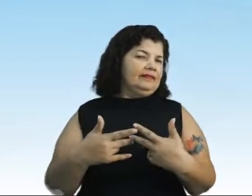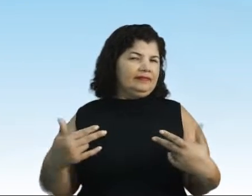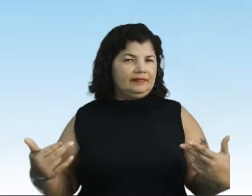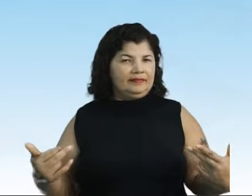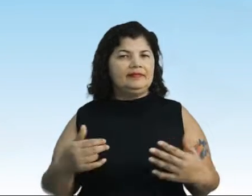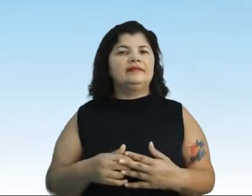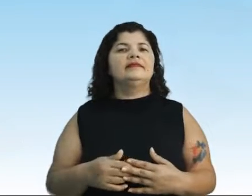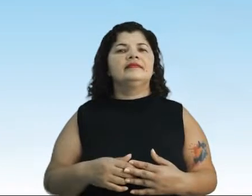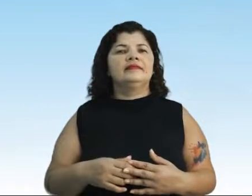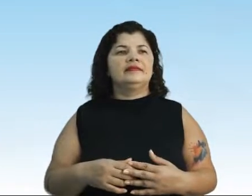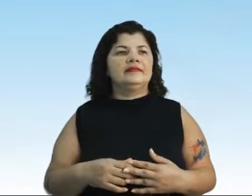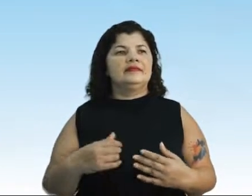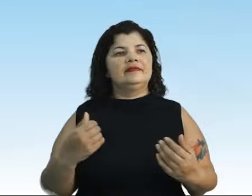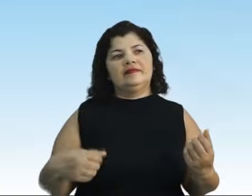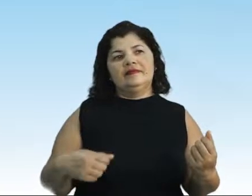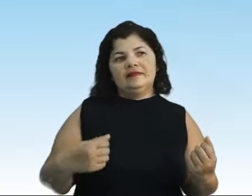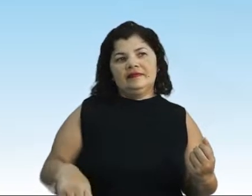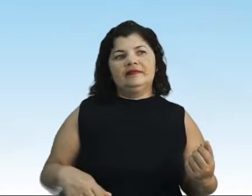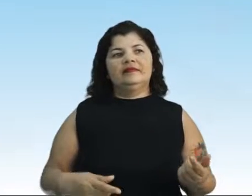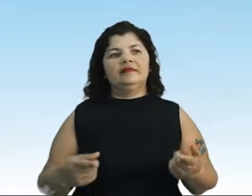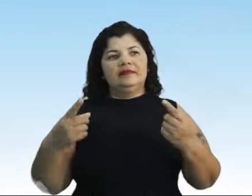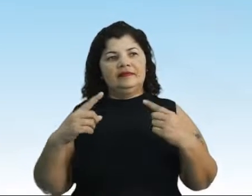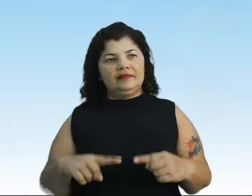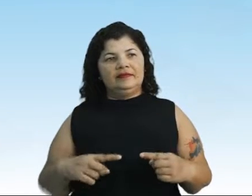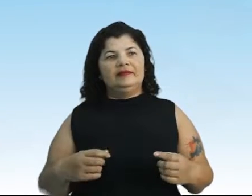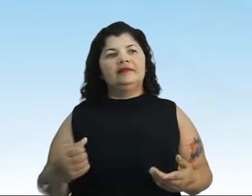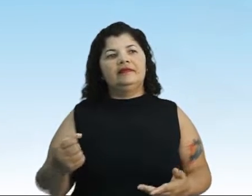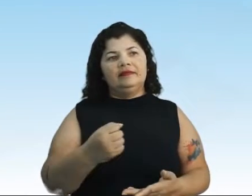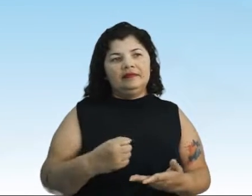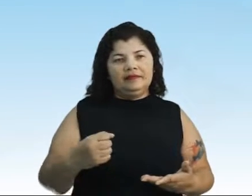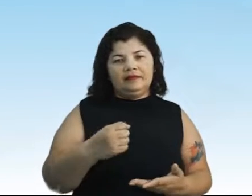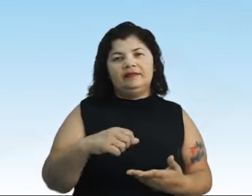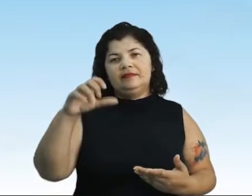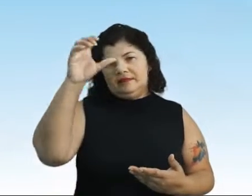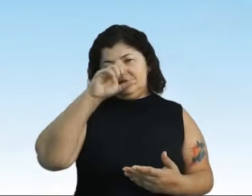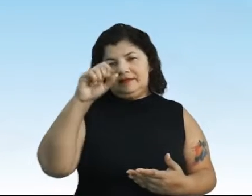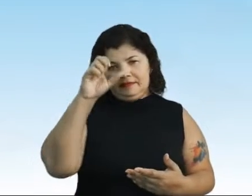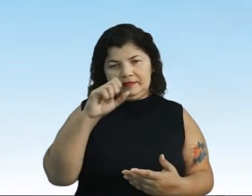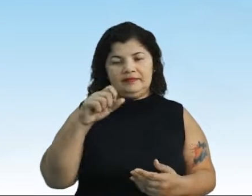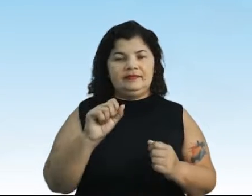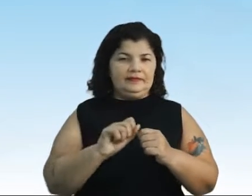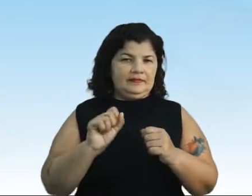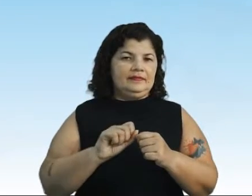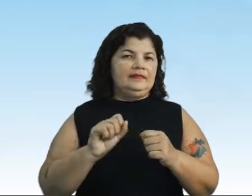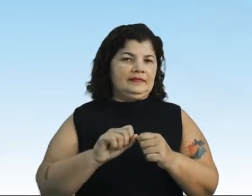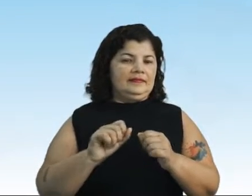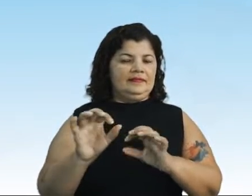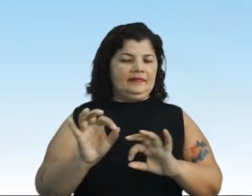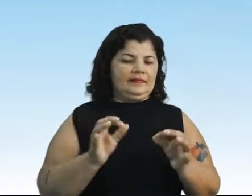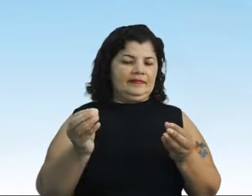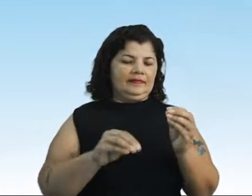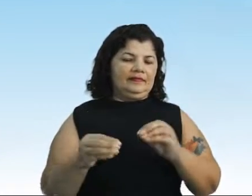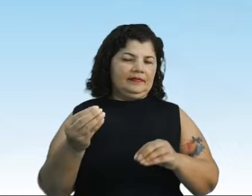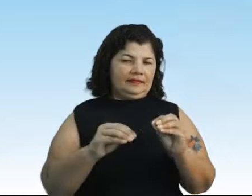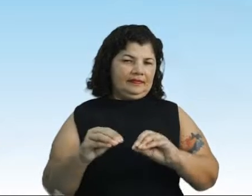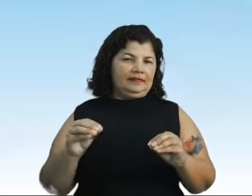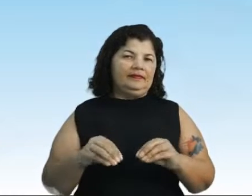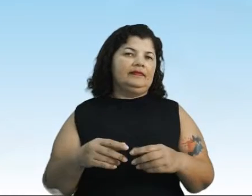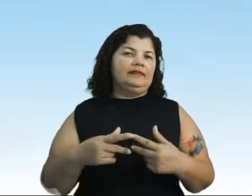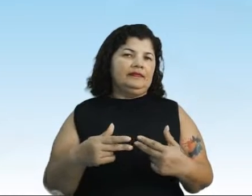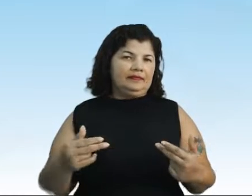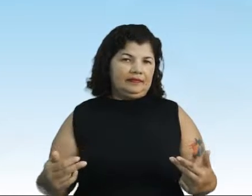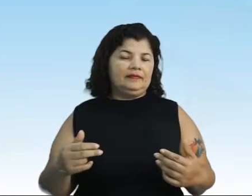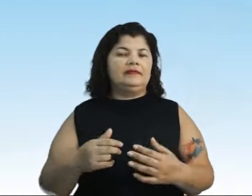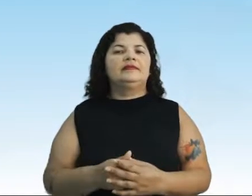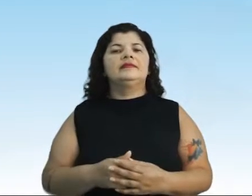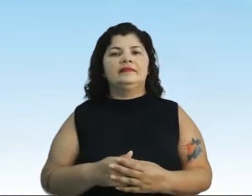nosso caso, o violão. E o cook, uma determinada refeição, você também precisa saber combinar os ingredientes